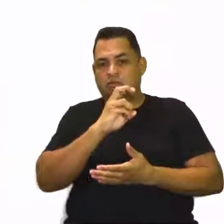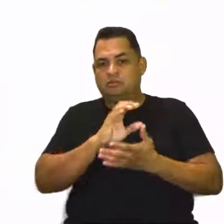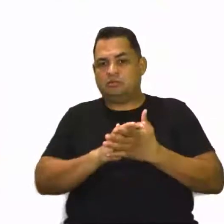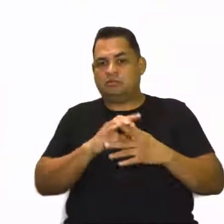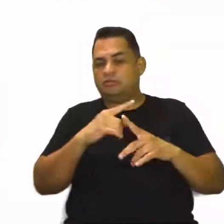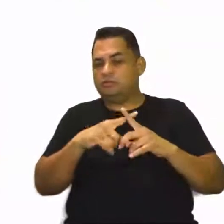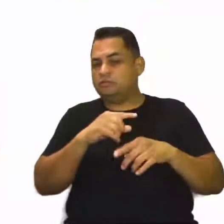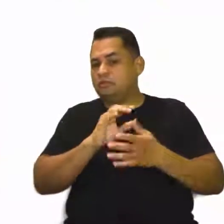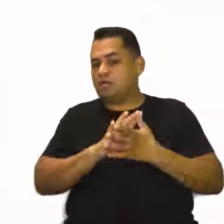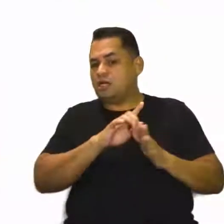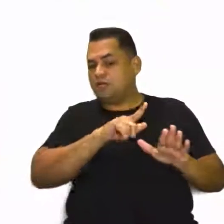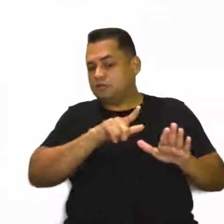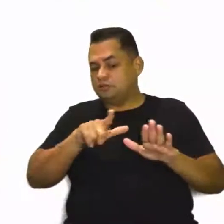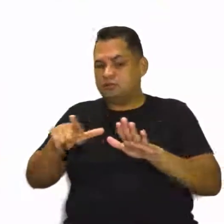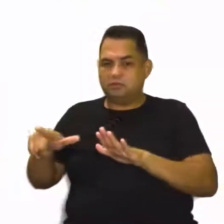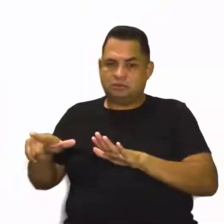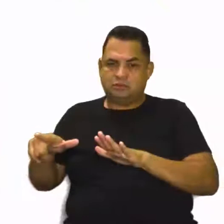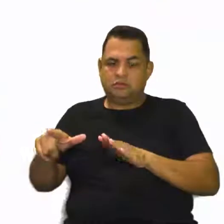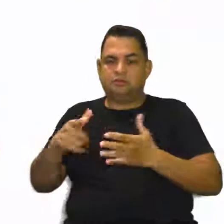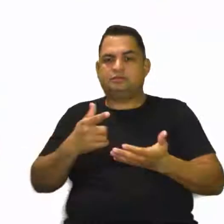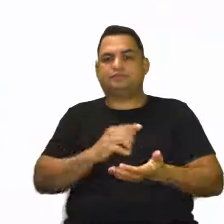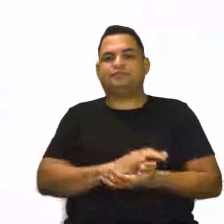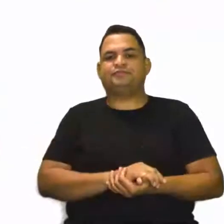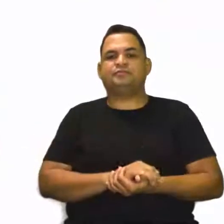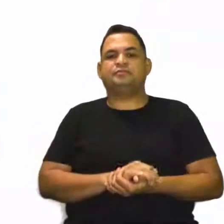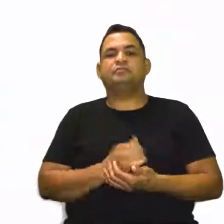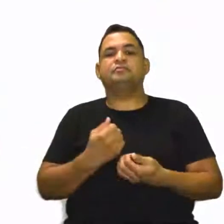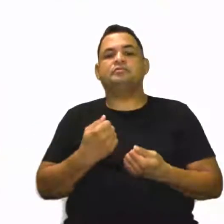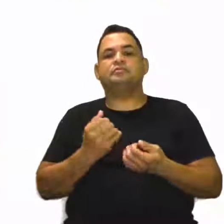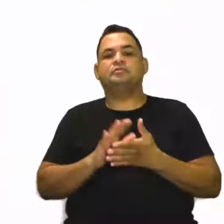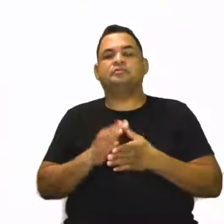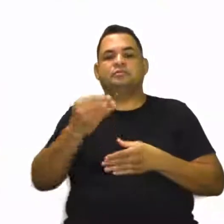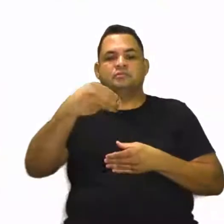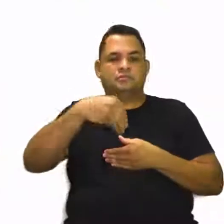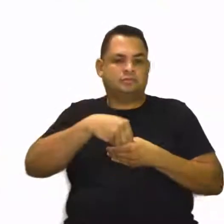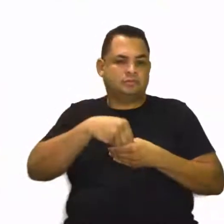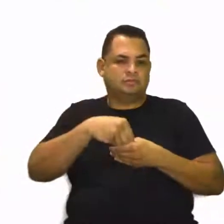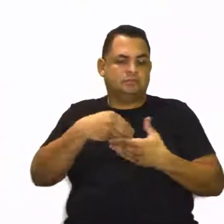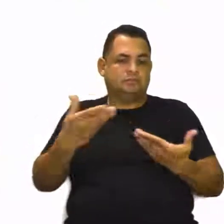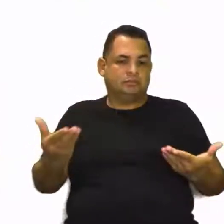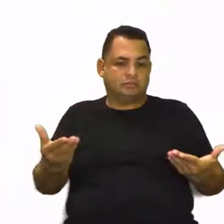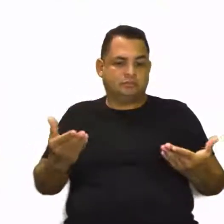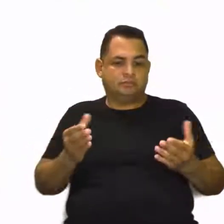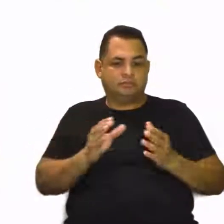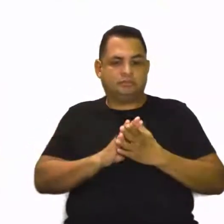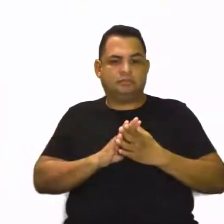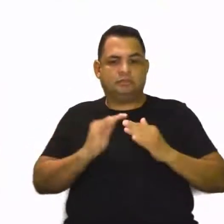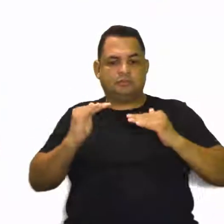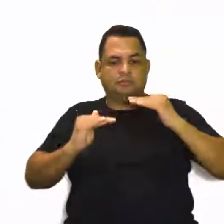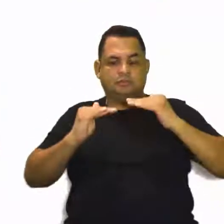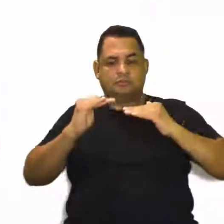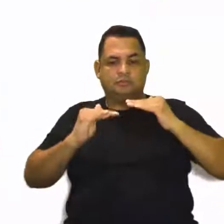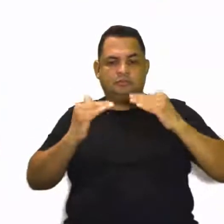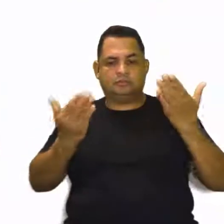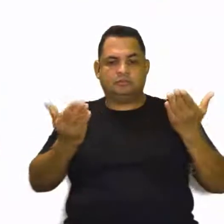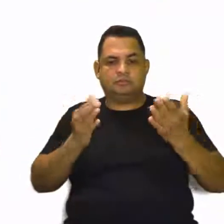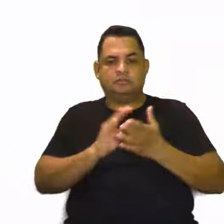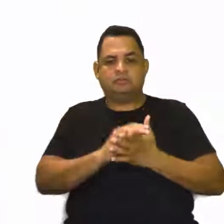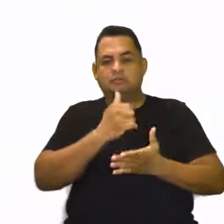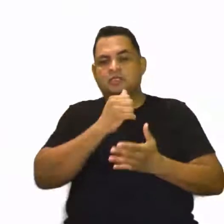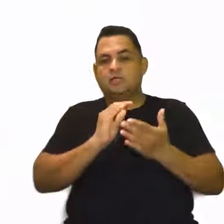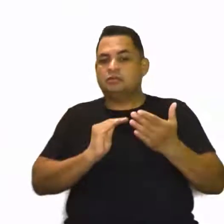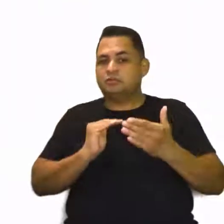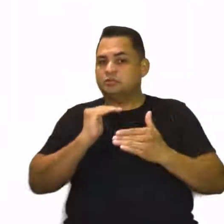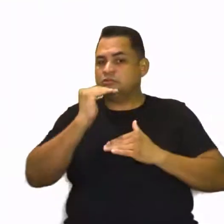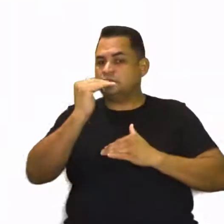semana. Se você fizer 35 vezes por semana, você está dentro dos parâmetros de atividade. Alcança aí os 150.